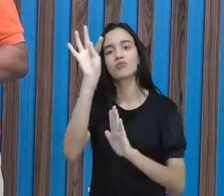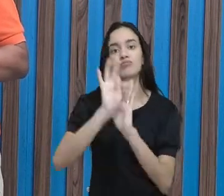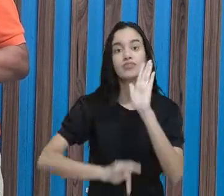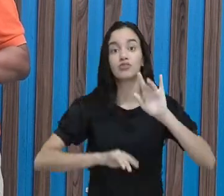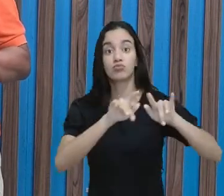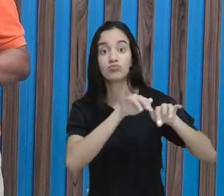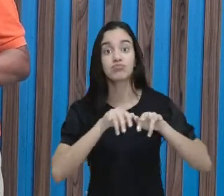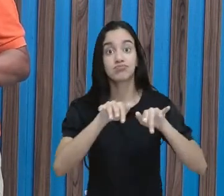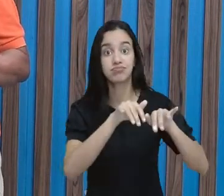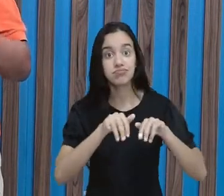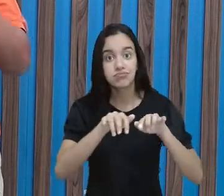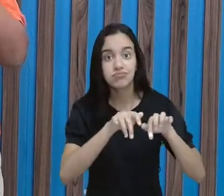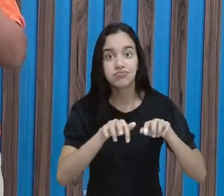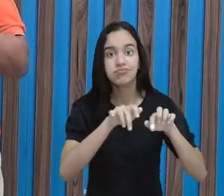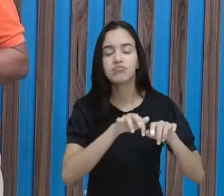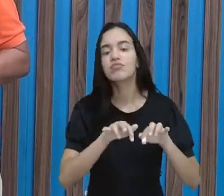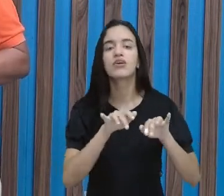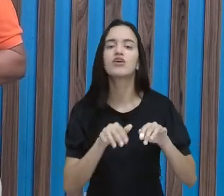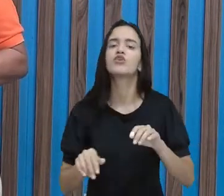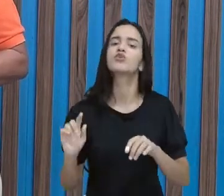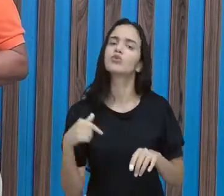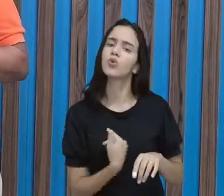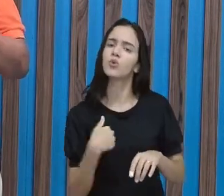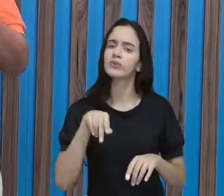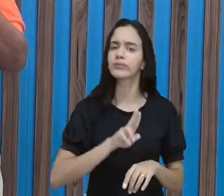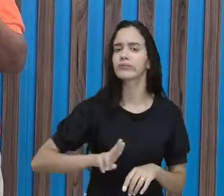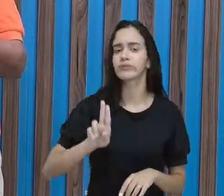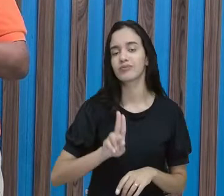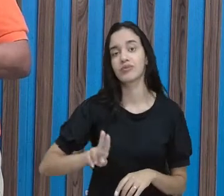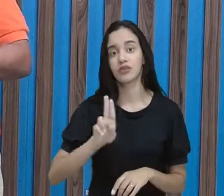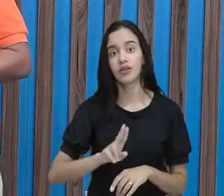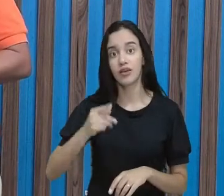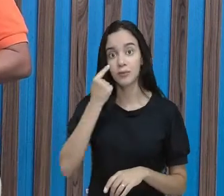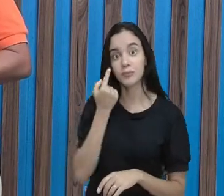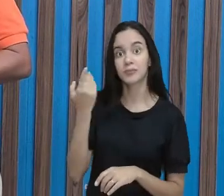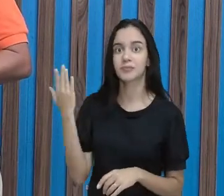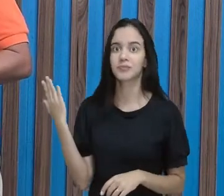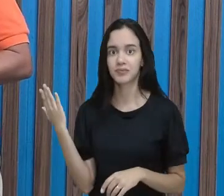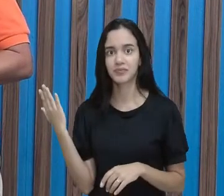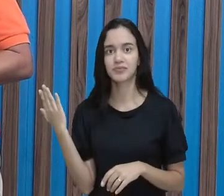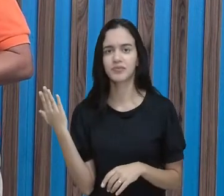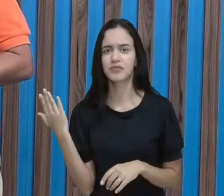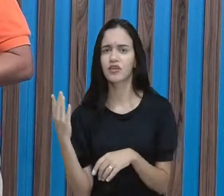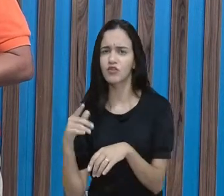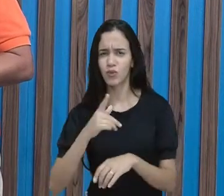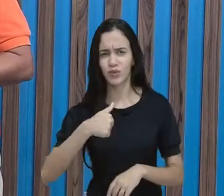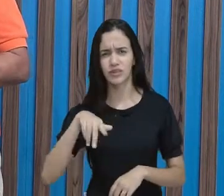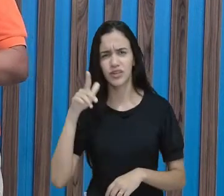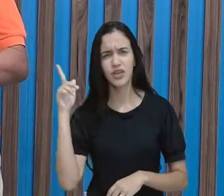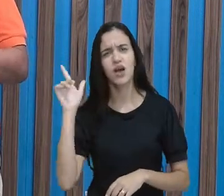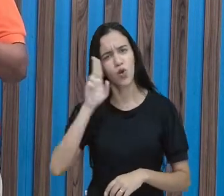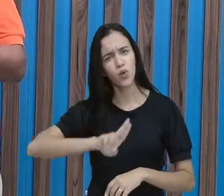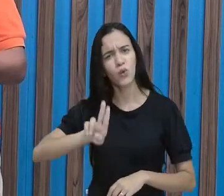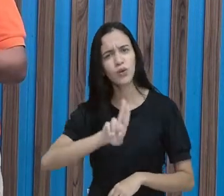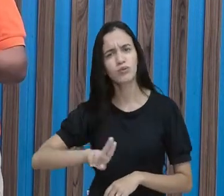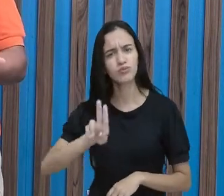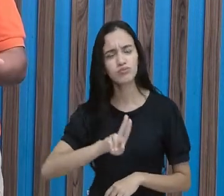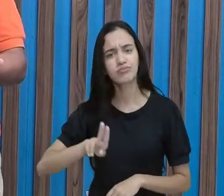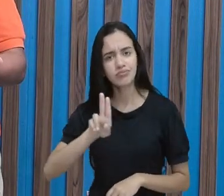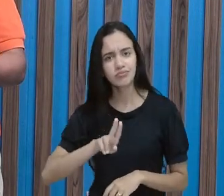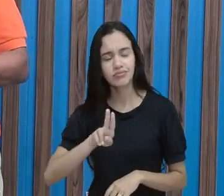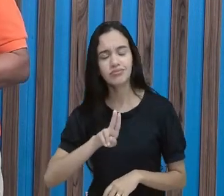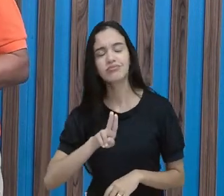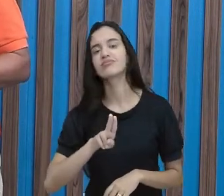digitado, datilografado, nós utilizávamos esta máquina. Será que vocês já usaram ela